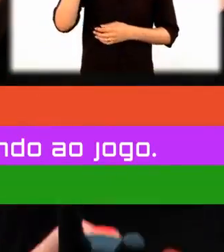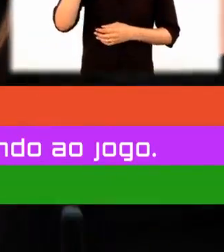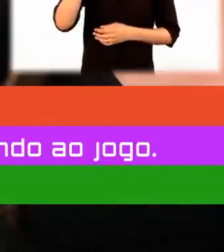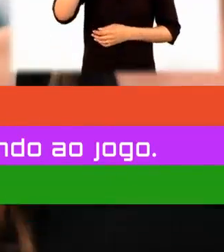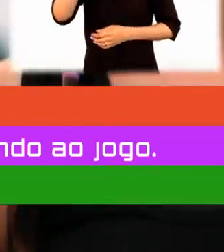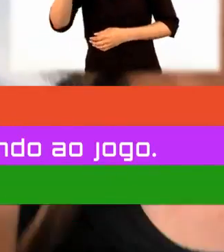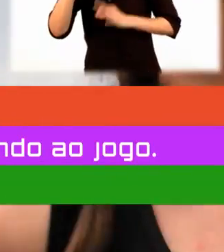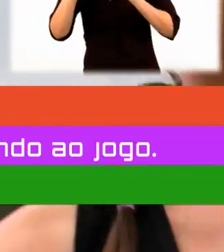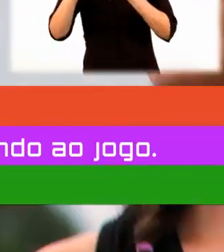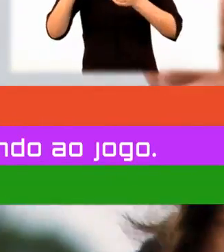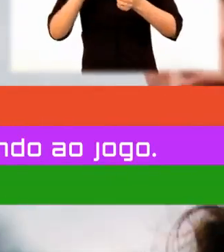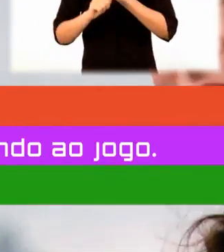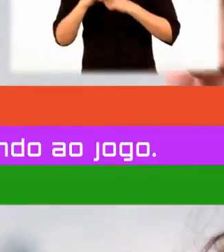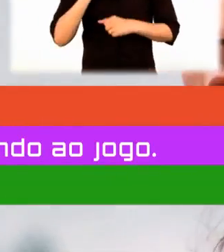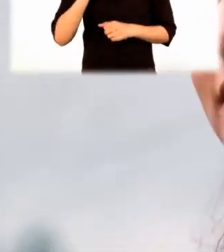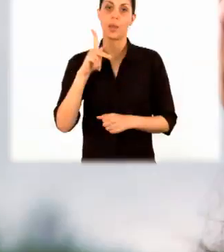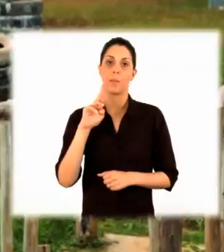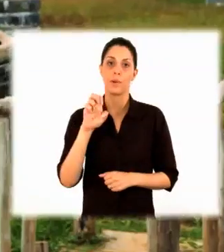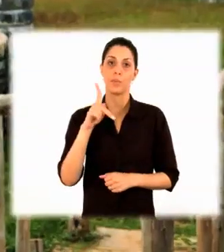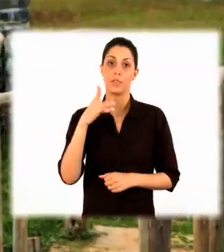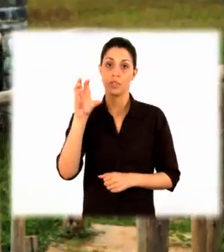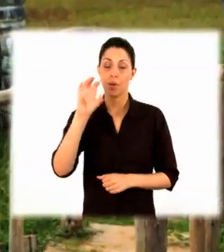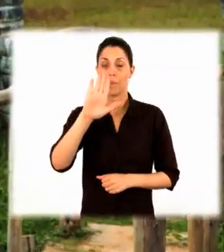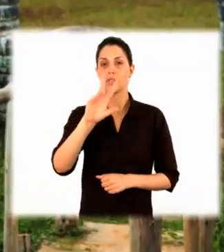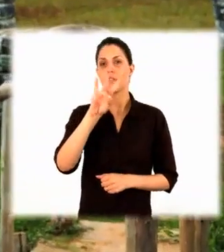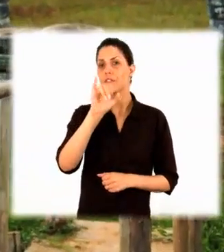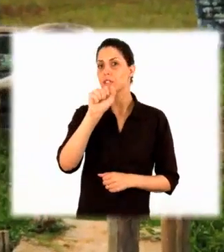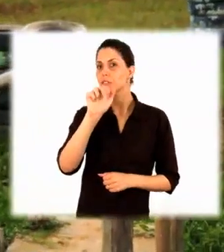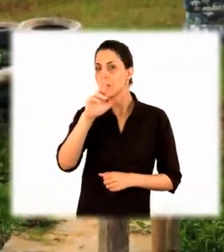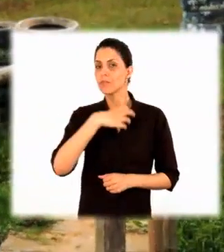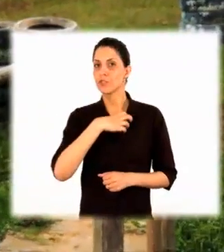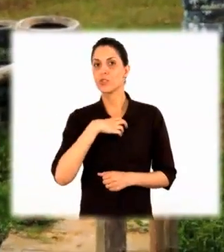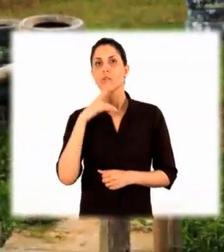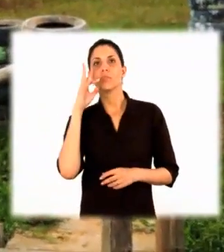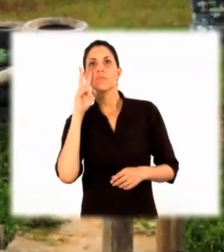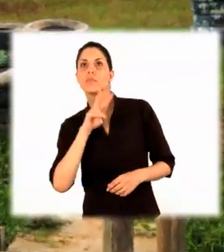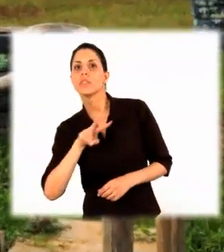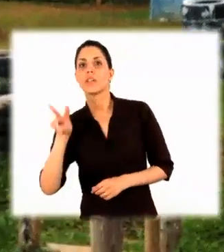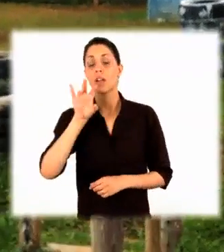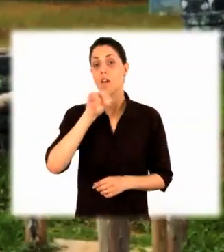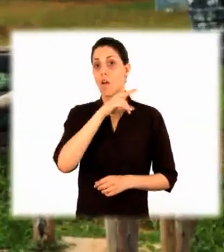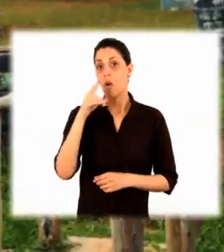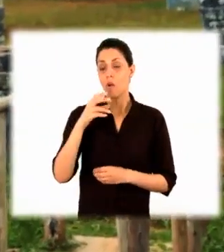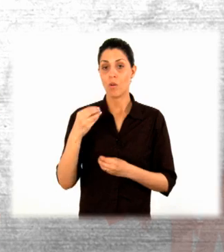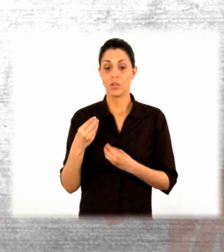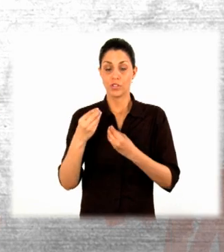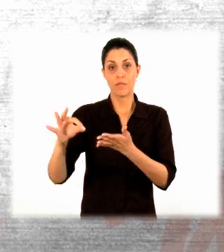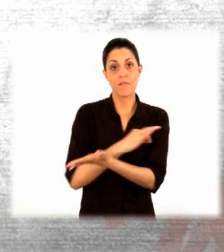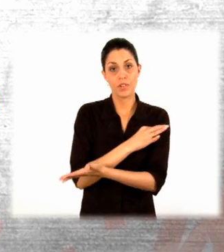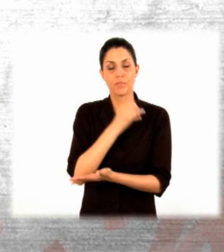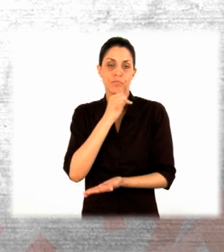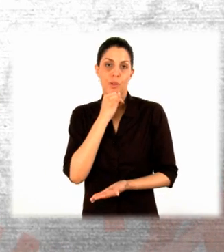visando ao jogo, com preposição. Agora, visar no sentido de mirar ou de dar